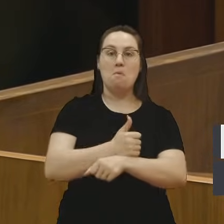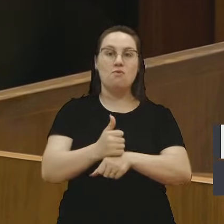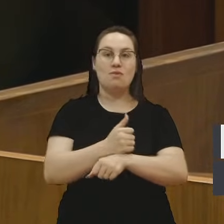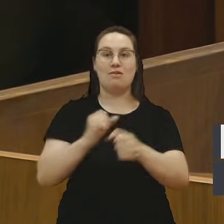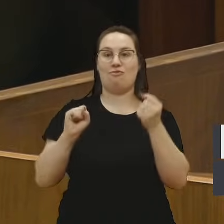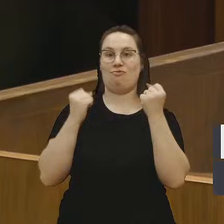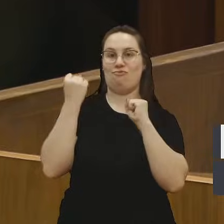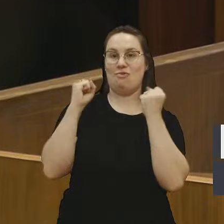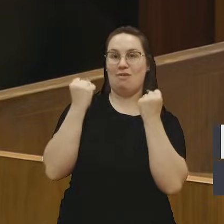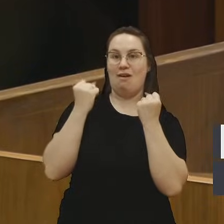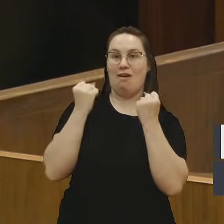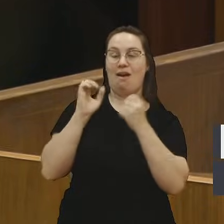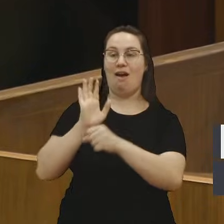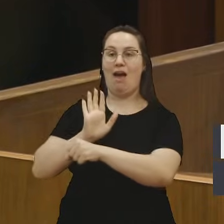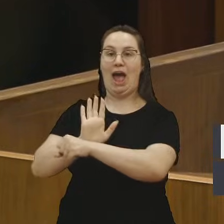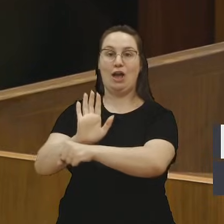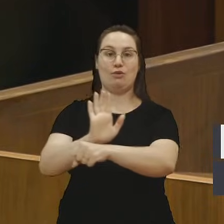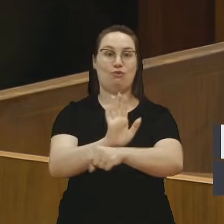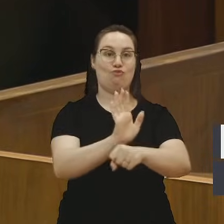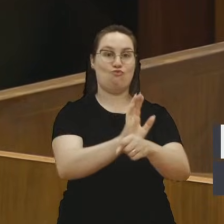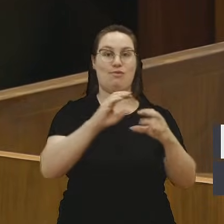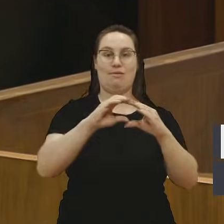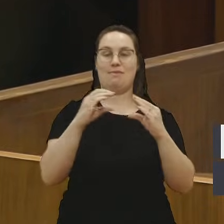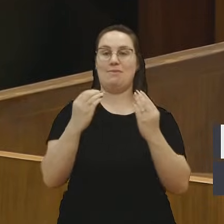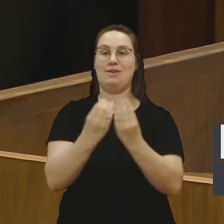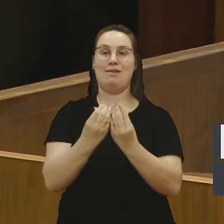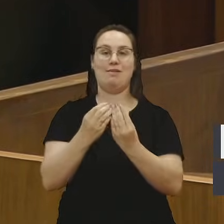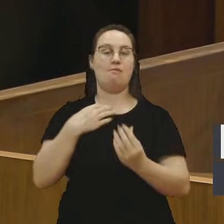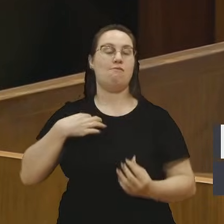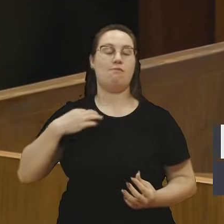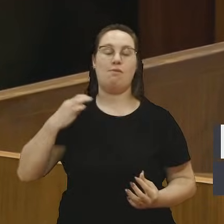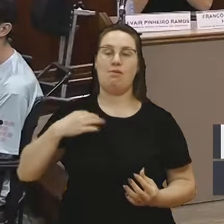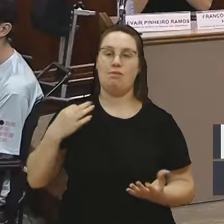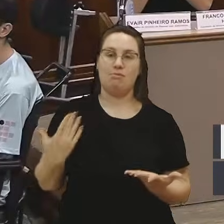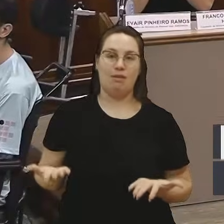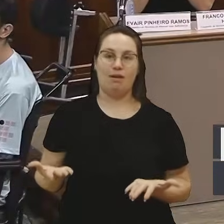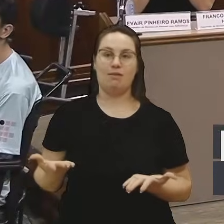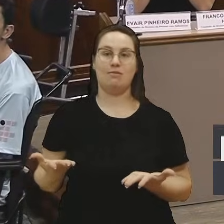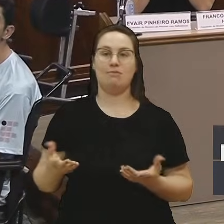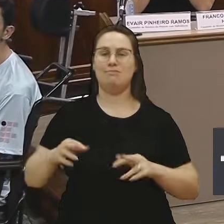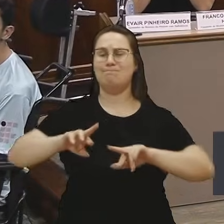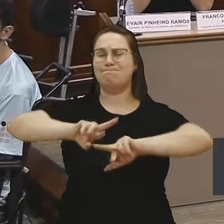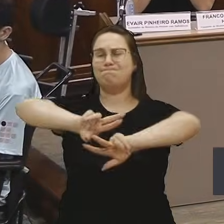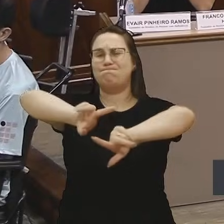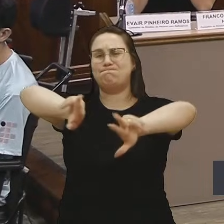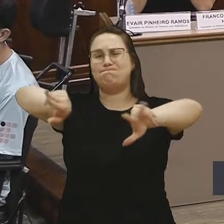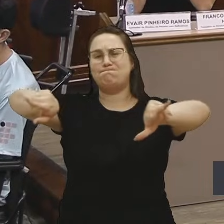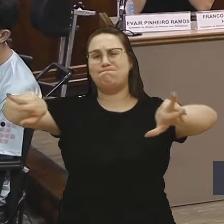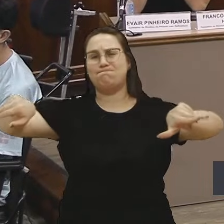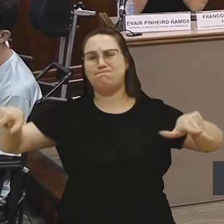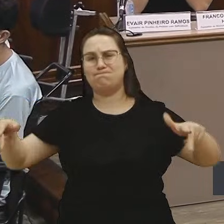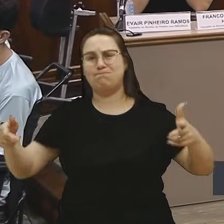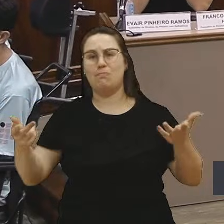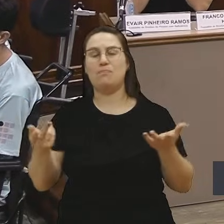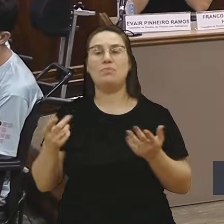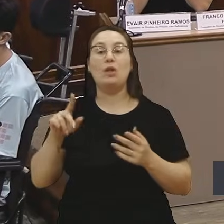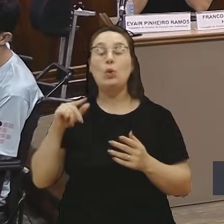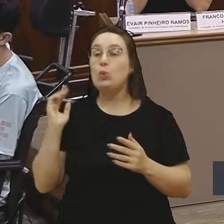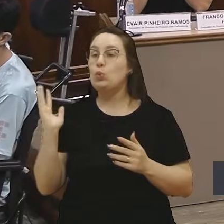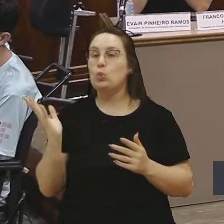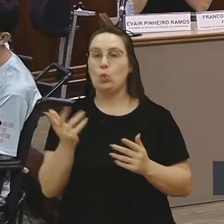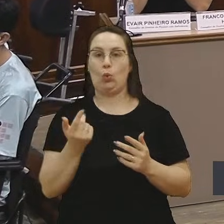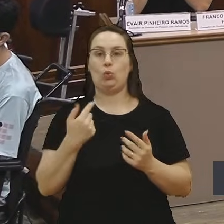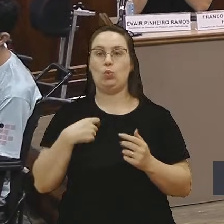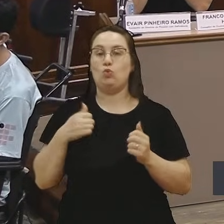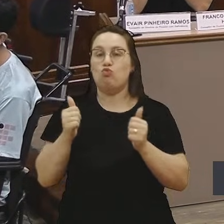física, colaboradores da comunidade, voluntários, são tantos, de todos que